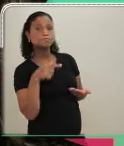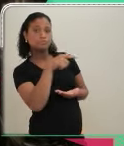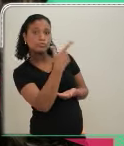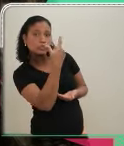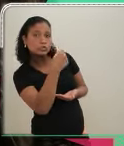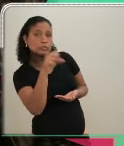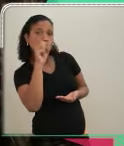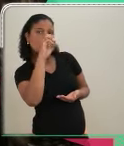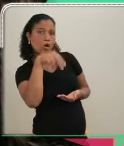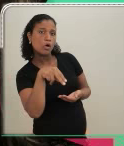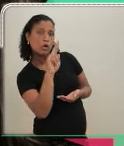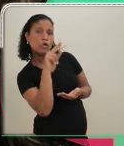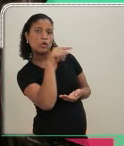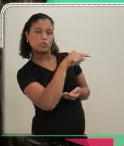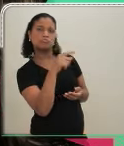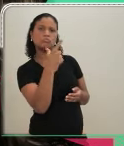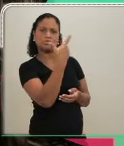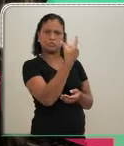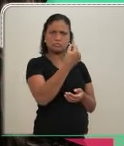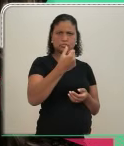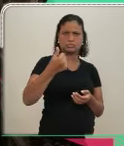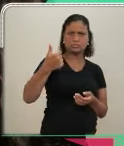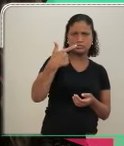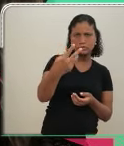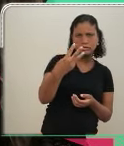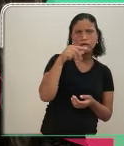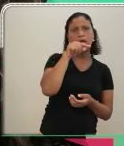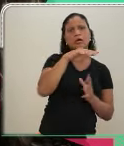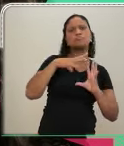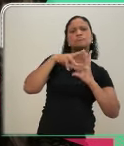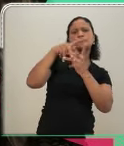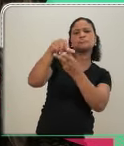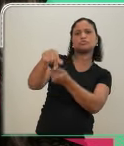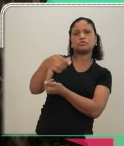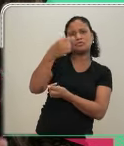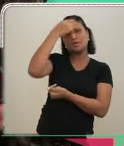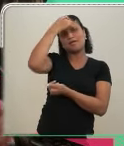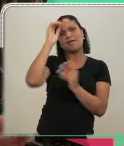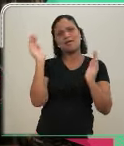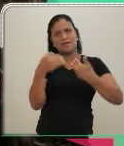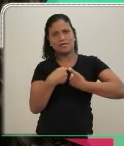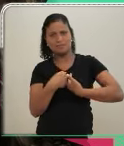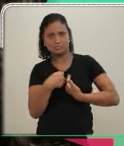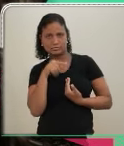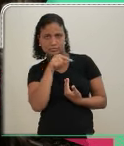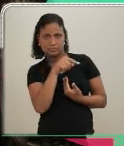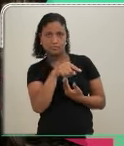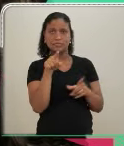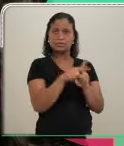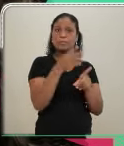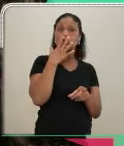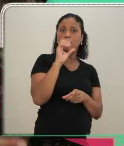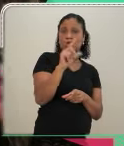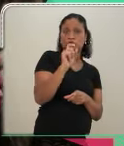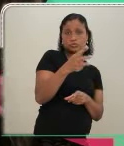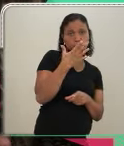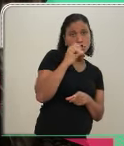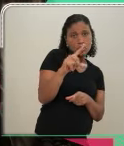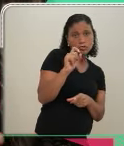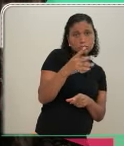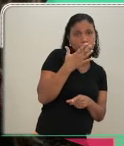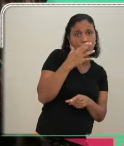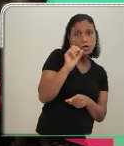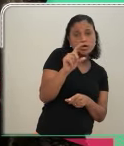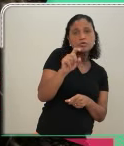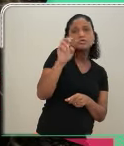azul. E por que a cor azul? A cor azul, ela reflete a incidência. Então, nós temos 4 meninos afetados, para cada